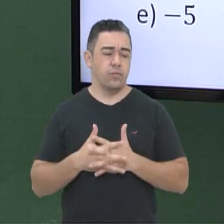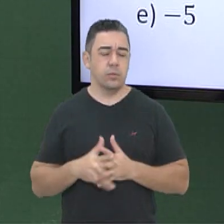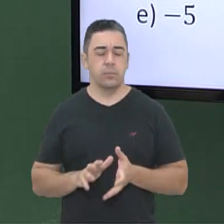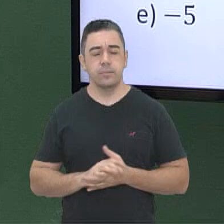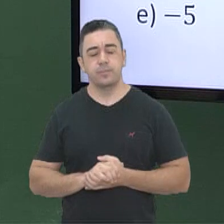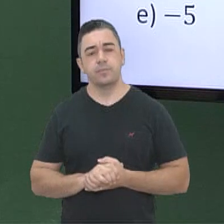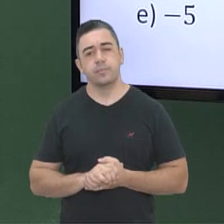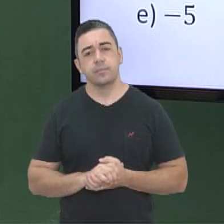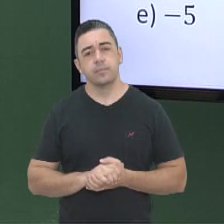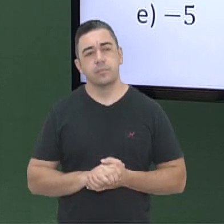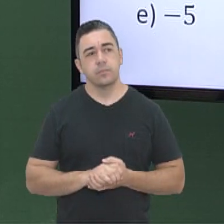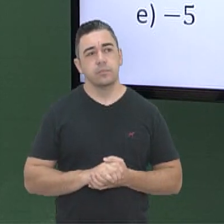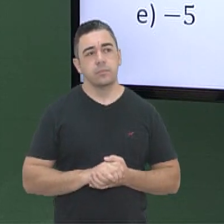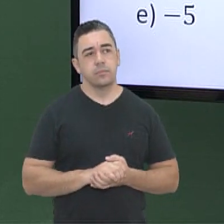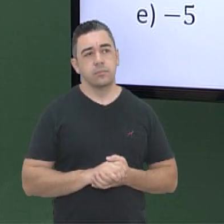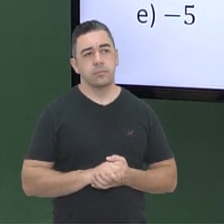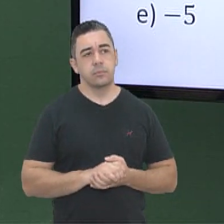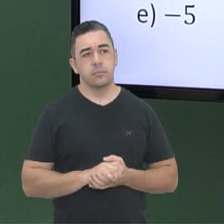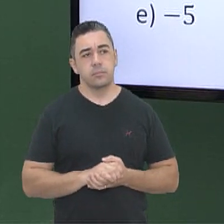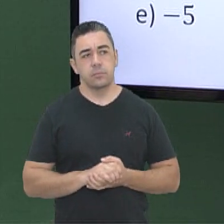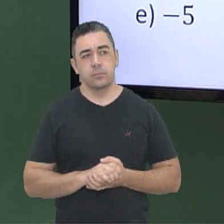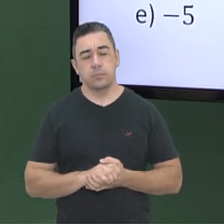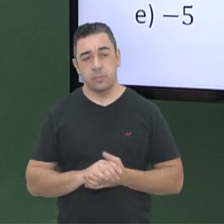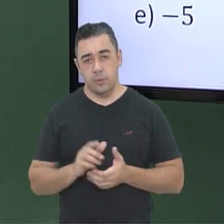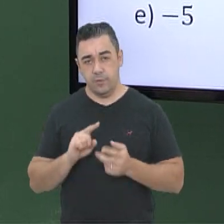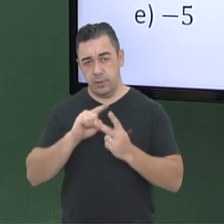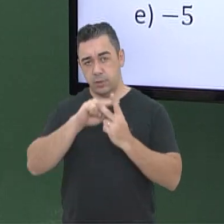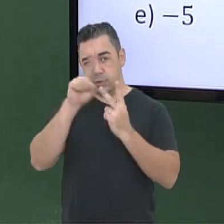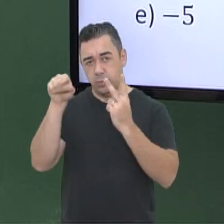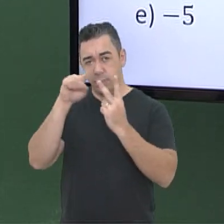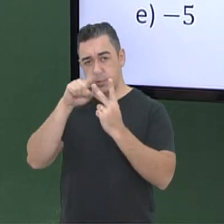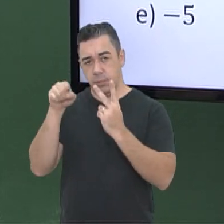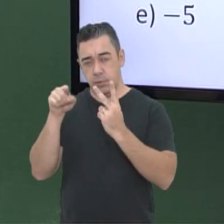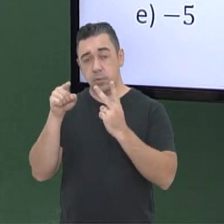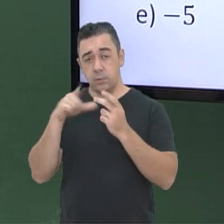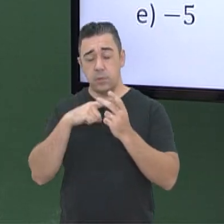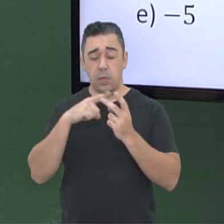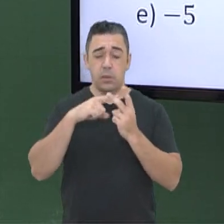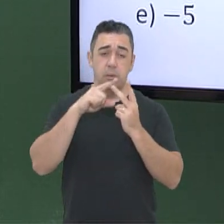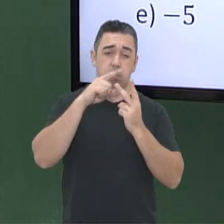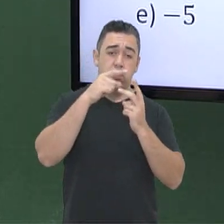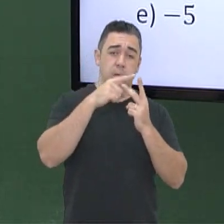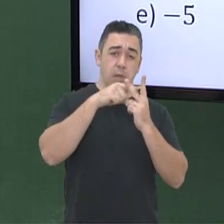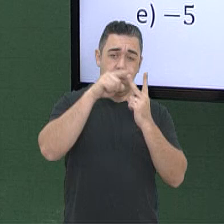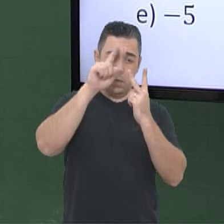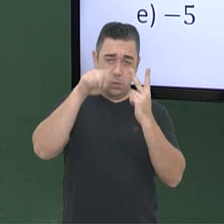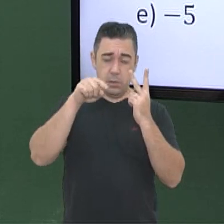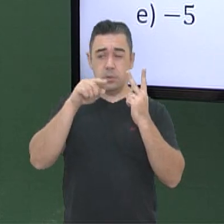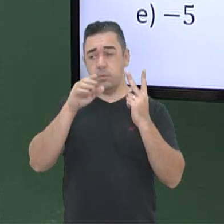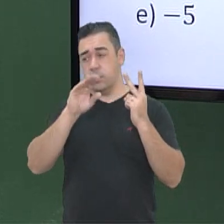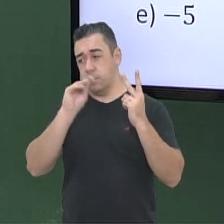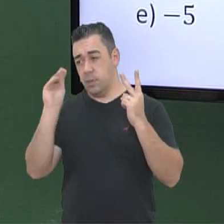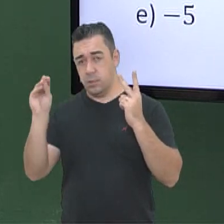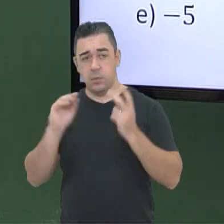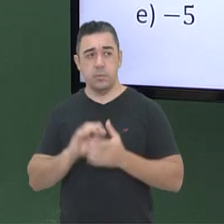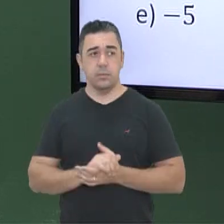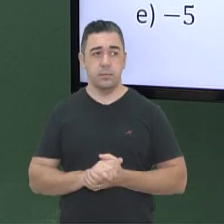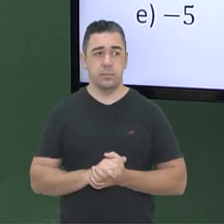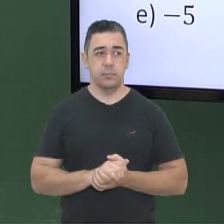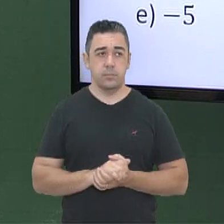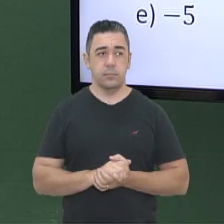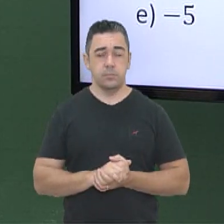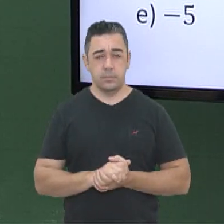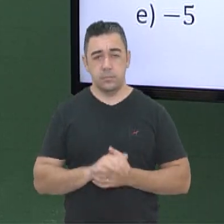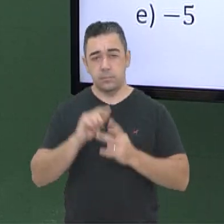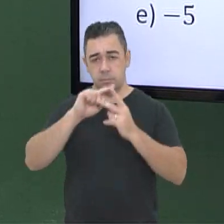resolução. Então, aqui eu vou distribuir, ó. Eu tenho uma raiz multiplicando uma expressão. Então, eu vou fazer esse vezes